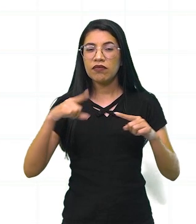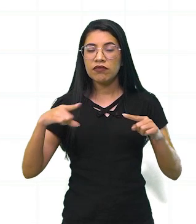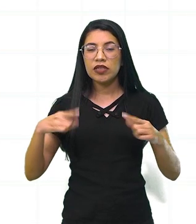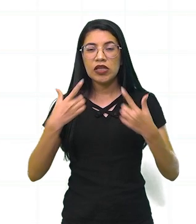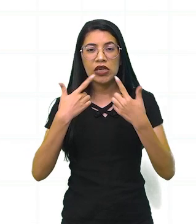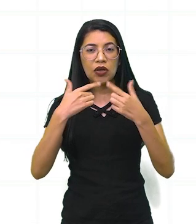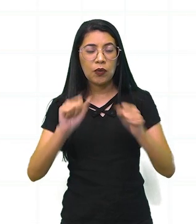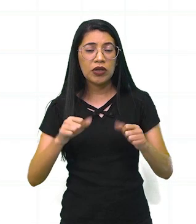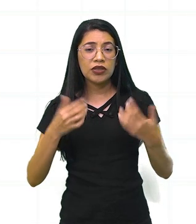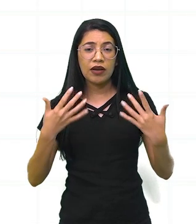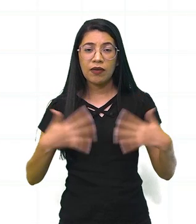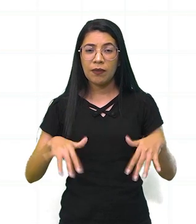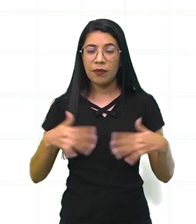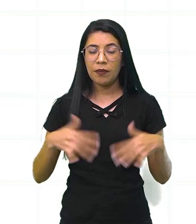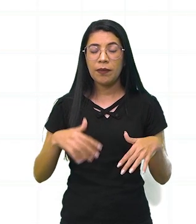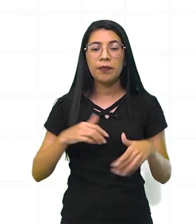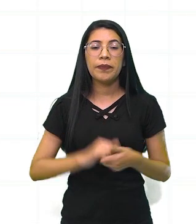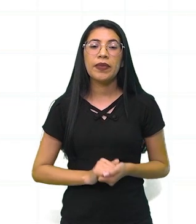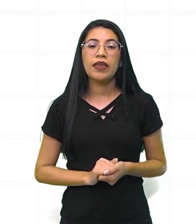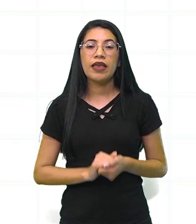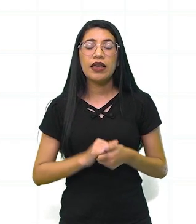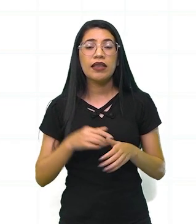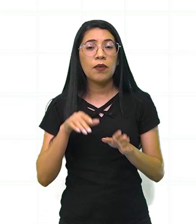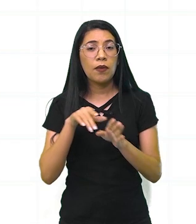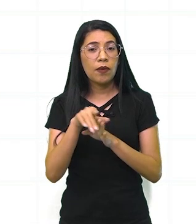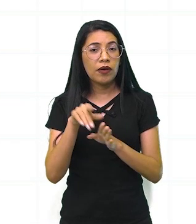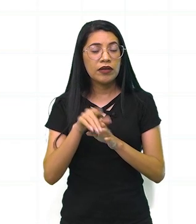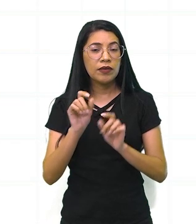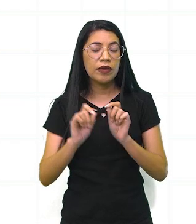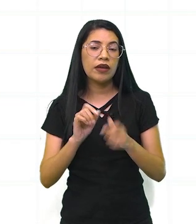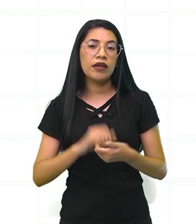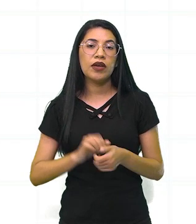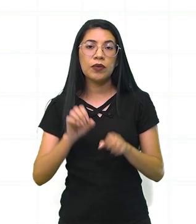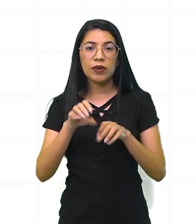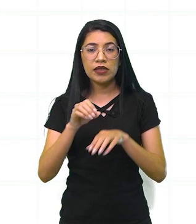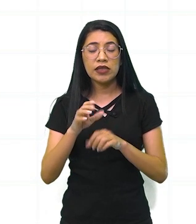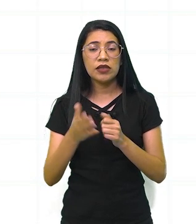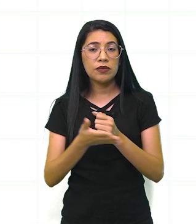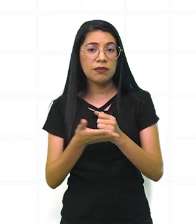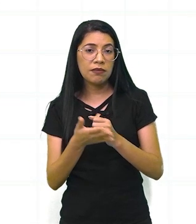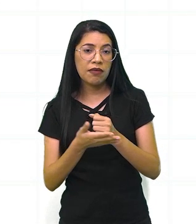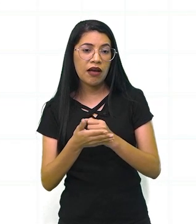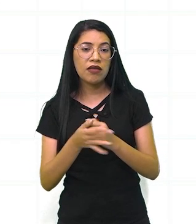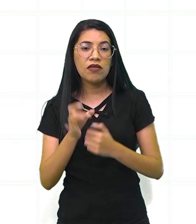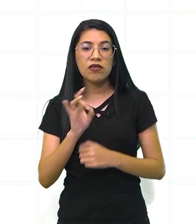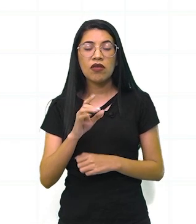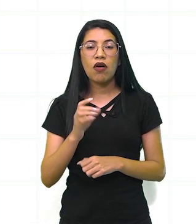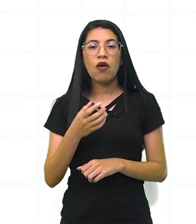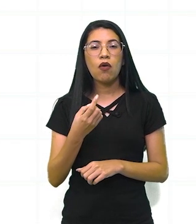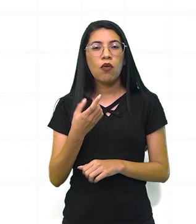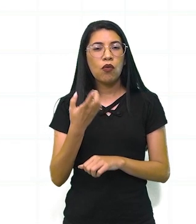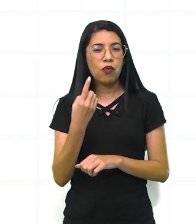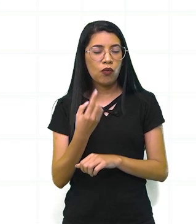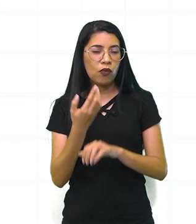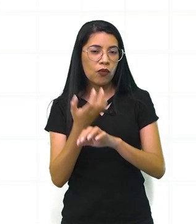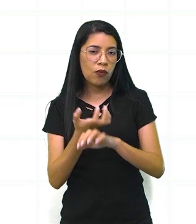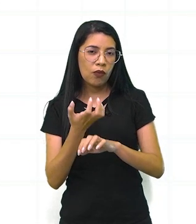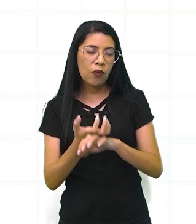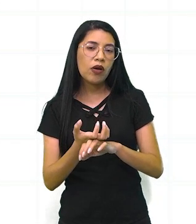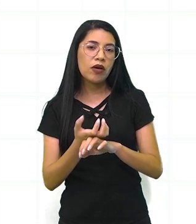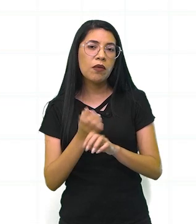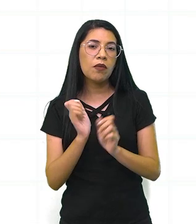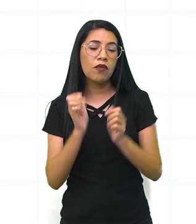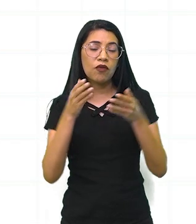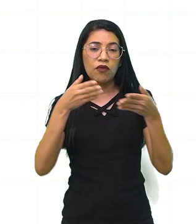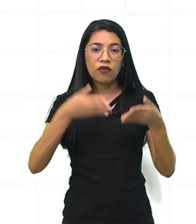variação linguística recomenda-se que na Educação Básica apenas uma unidade letiva seja